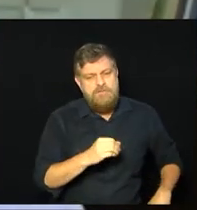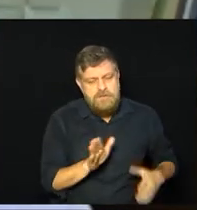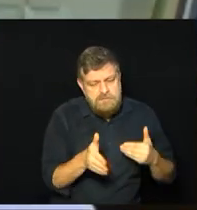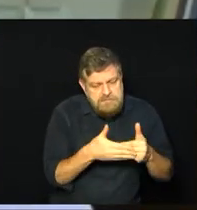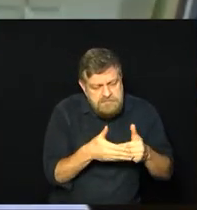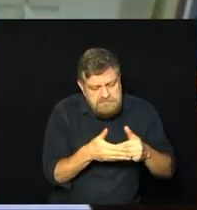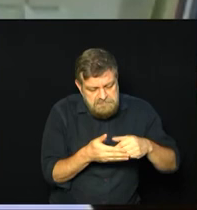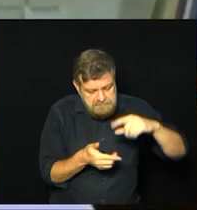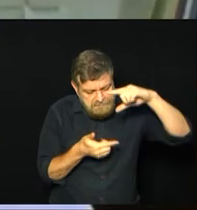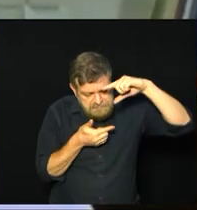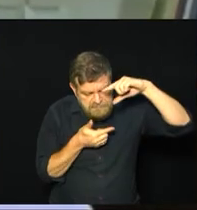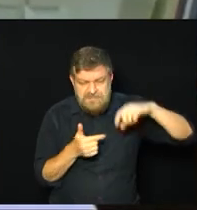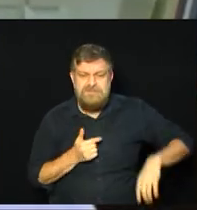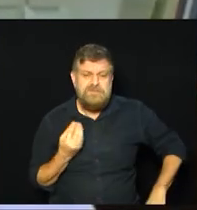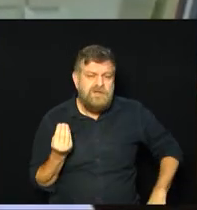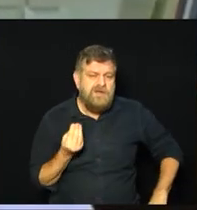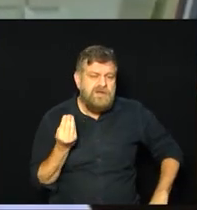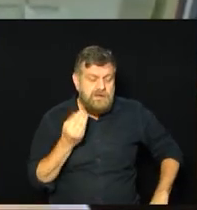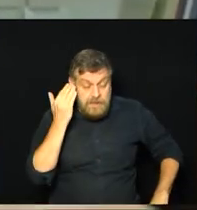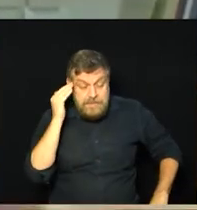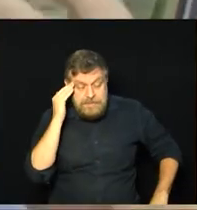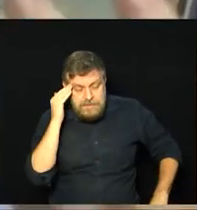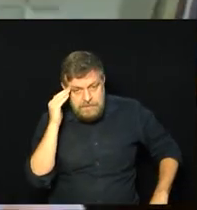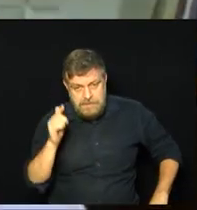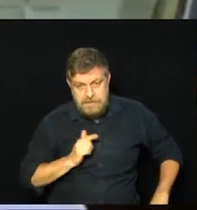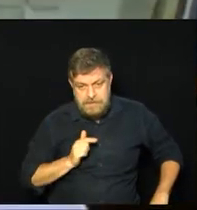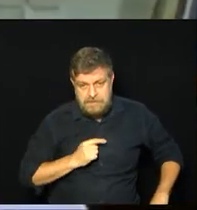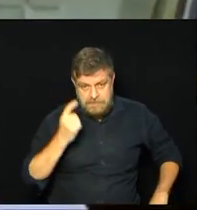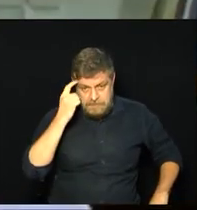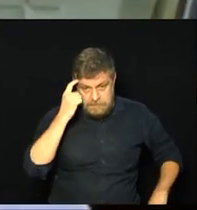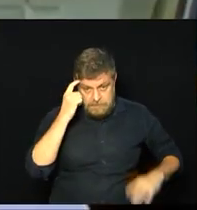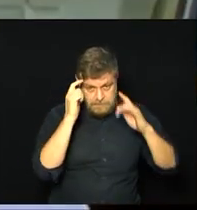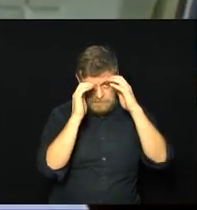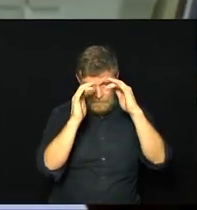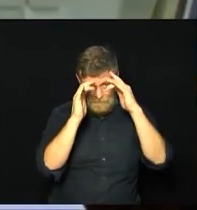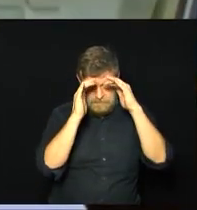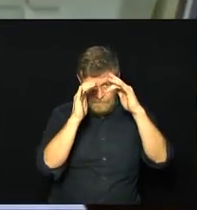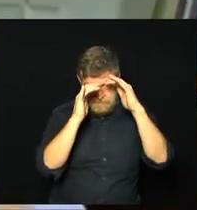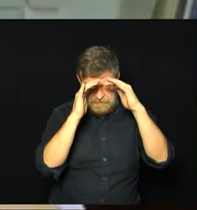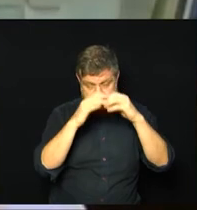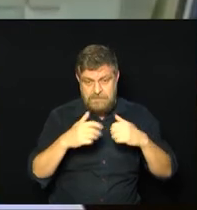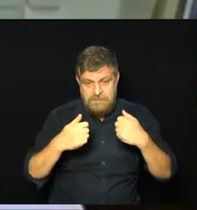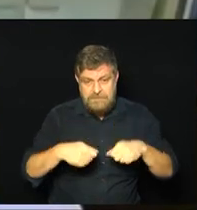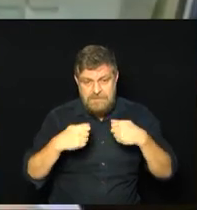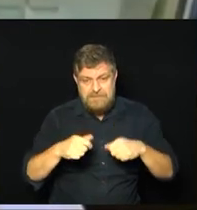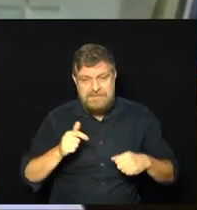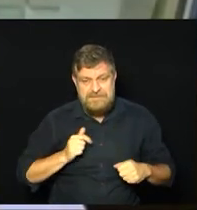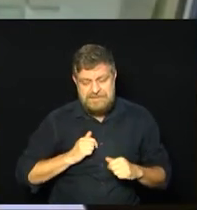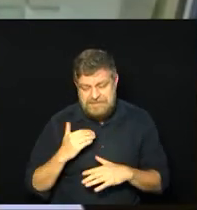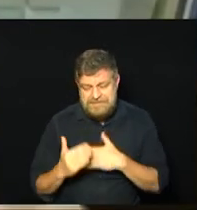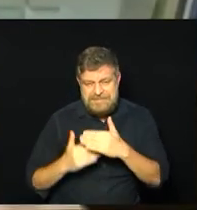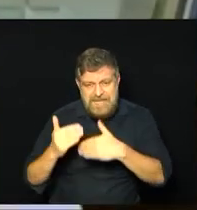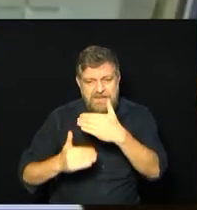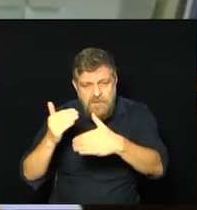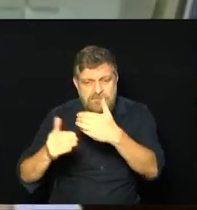fechado, e entender que existem áreas do cérebro humano que precisam ser desenvolvidas e